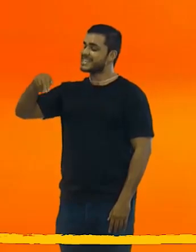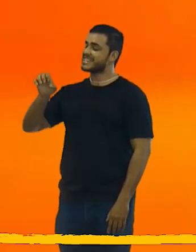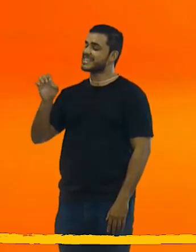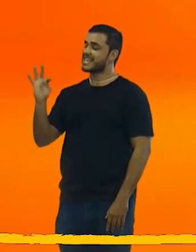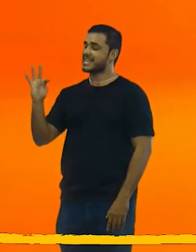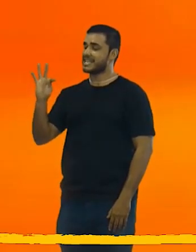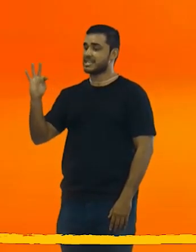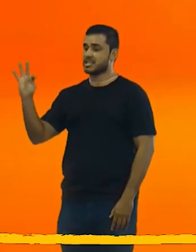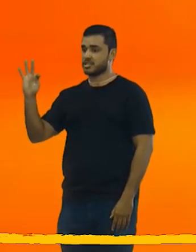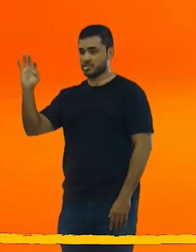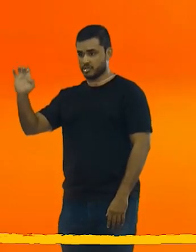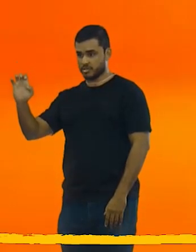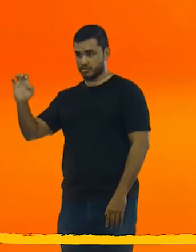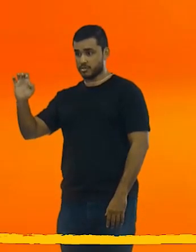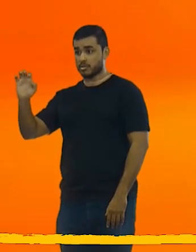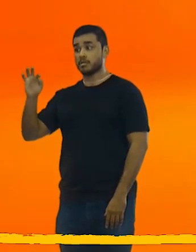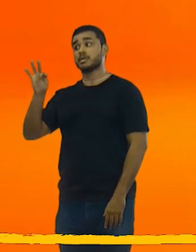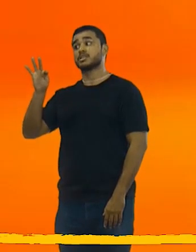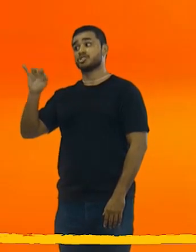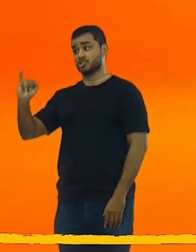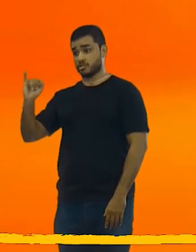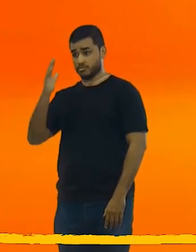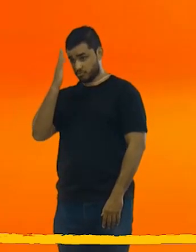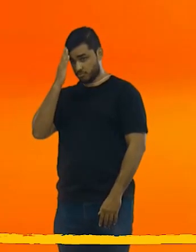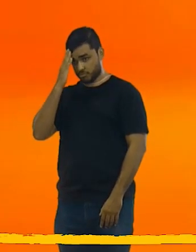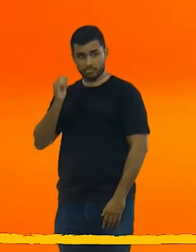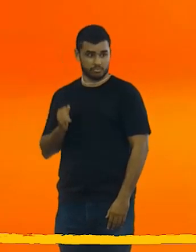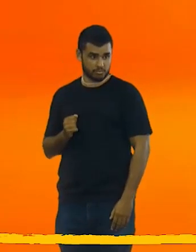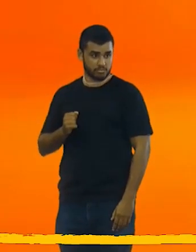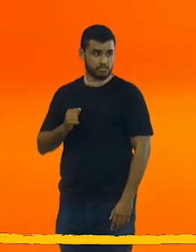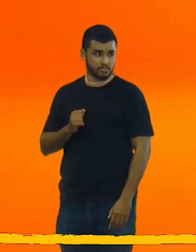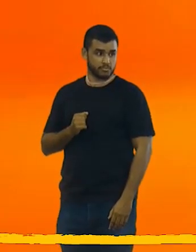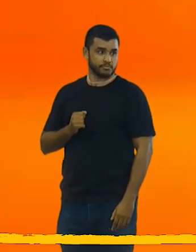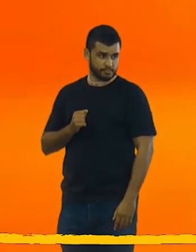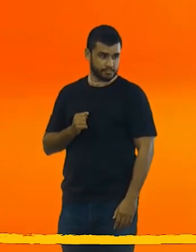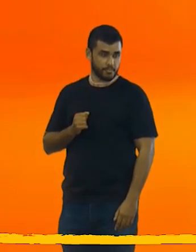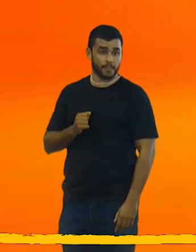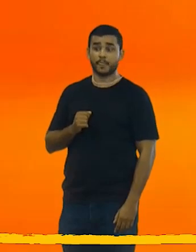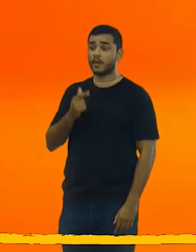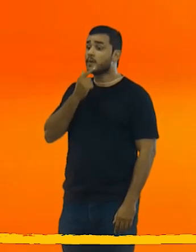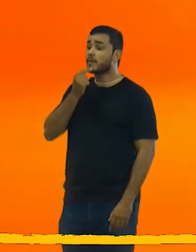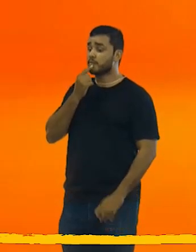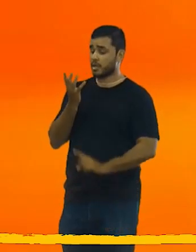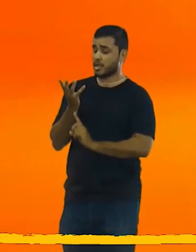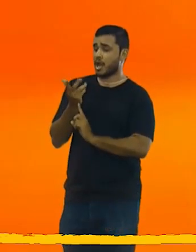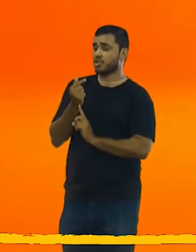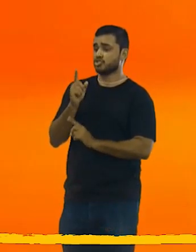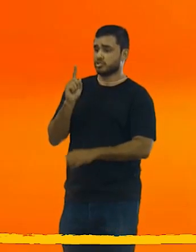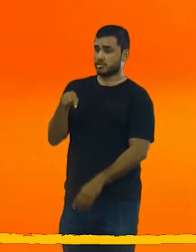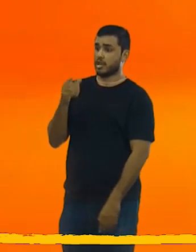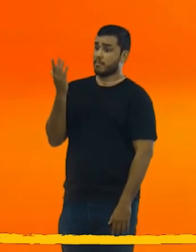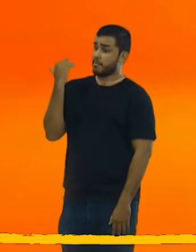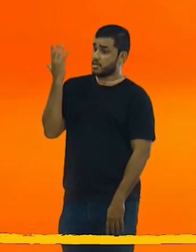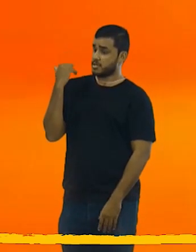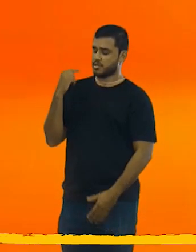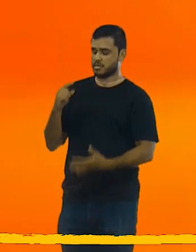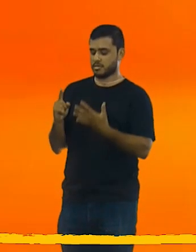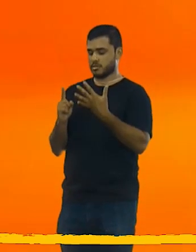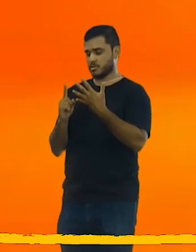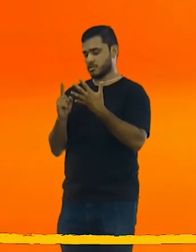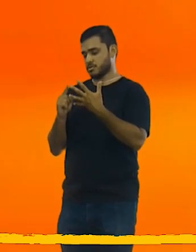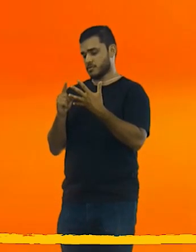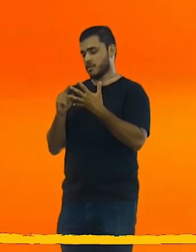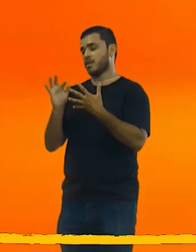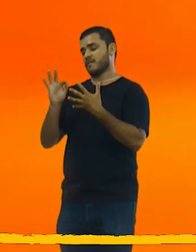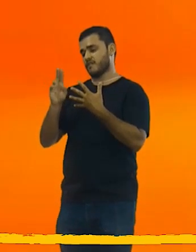Marinetti, com 2 T's e um I no final. Filippo Tommaso Marinetti, ou simplesmente Marinetti, com 2 T's e um I